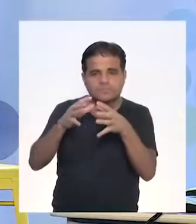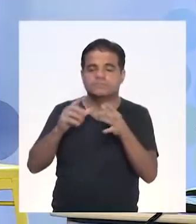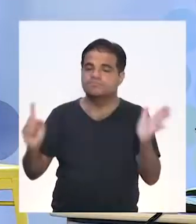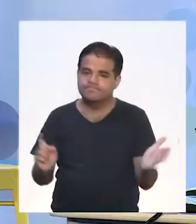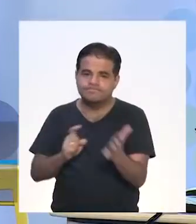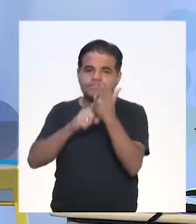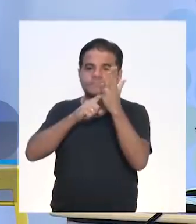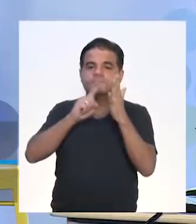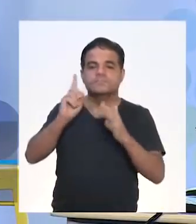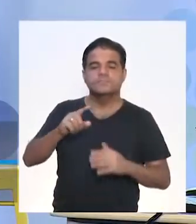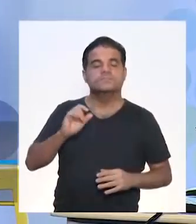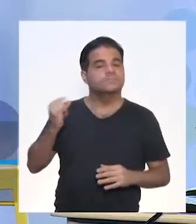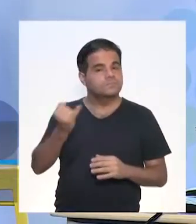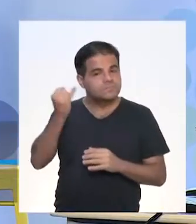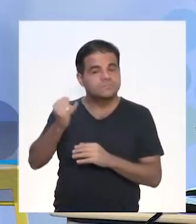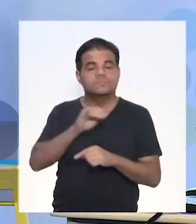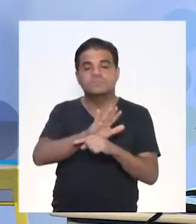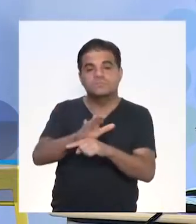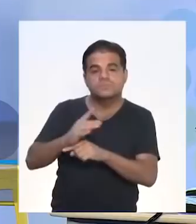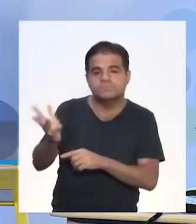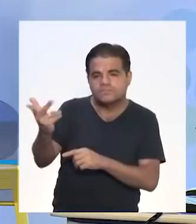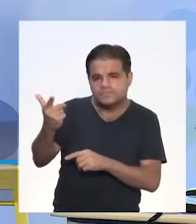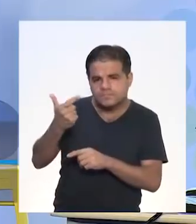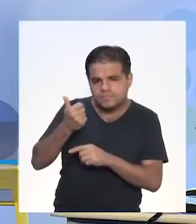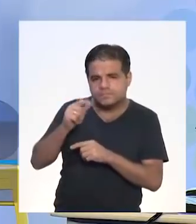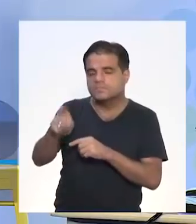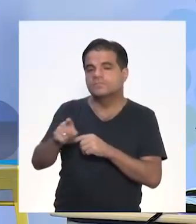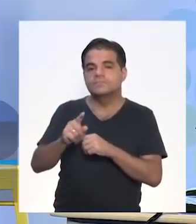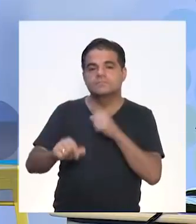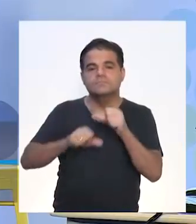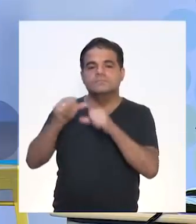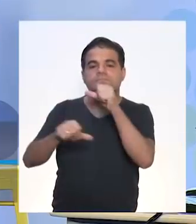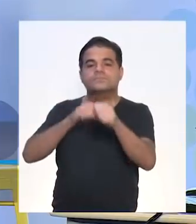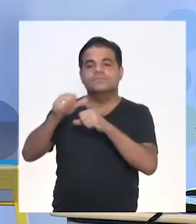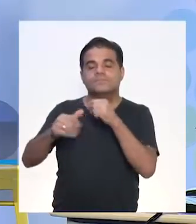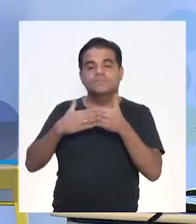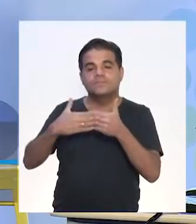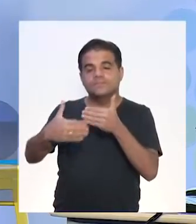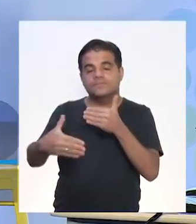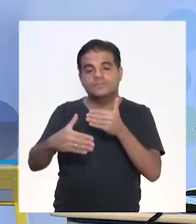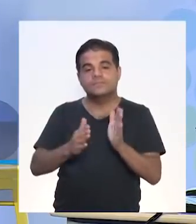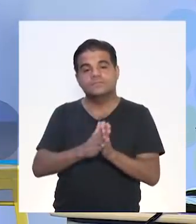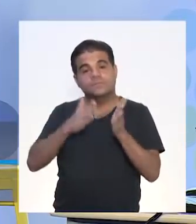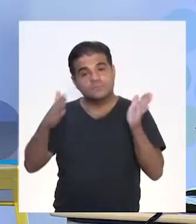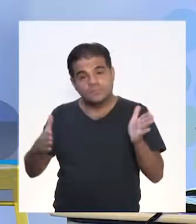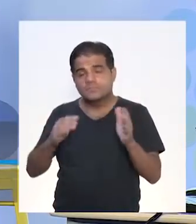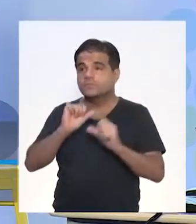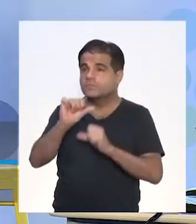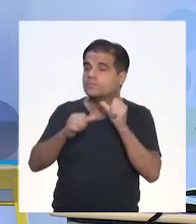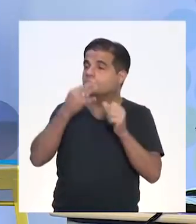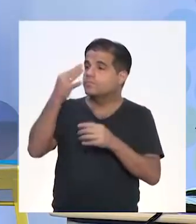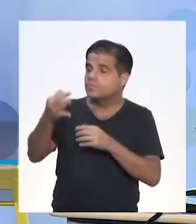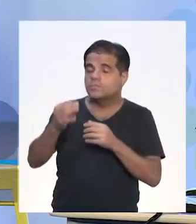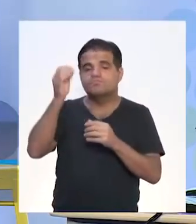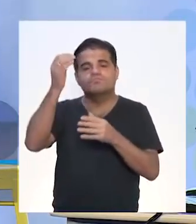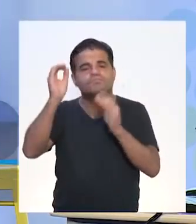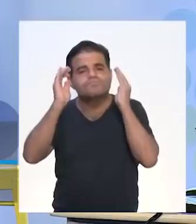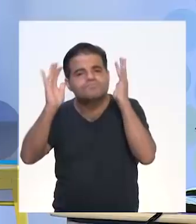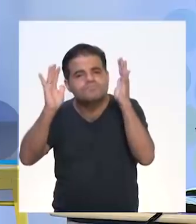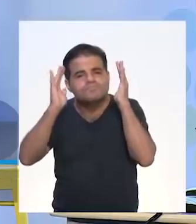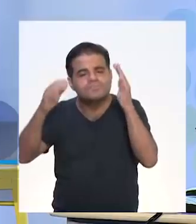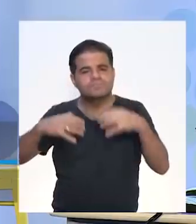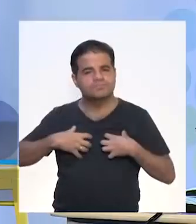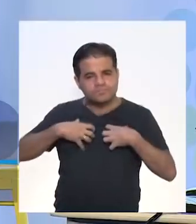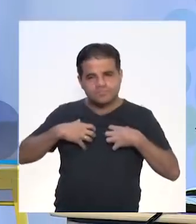Então, isso é mesmo para te convencer a mudar de opinião, de pensamento, de postura,